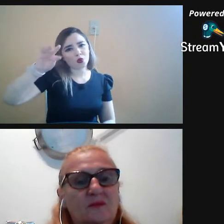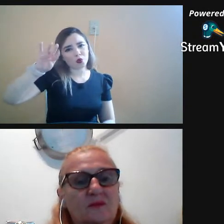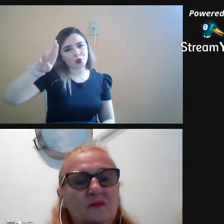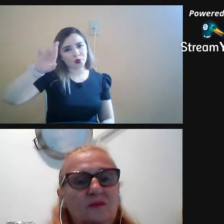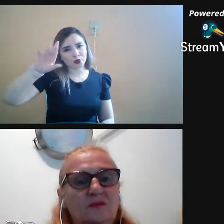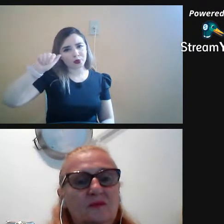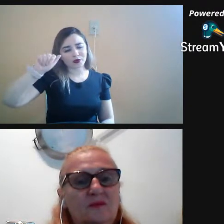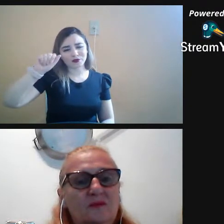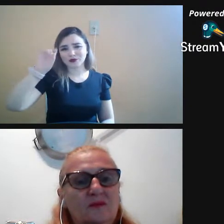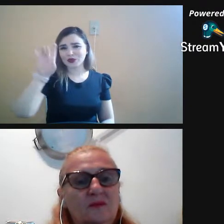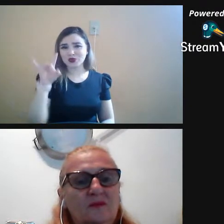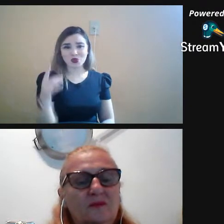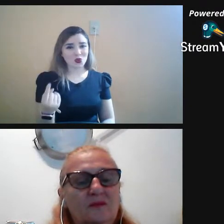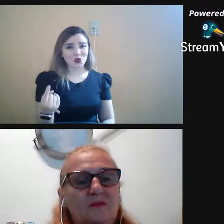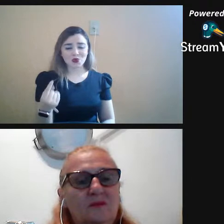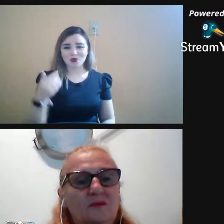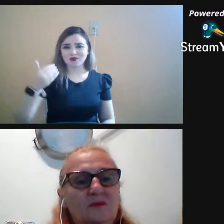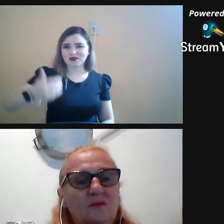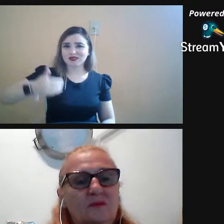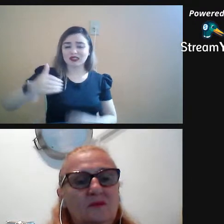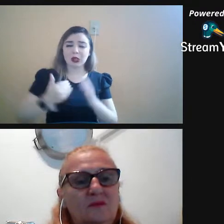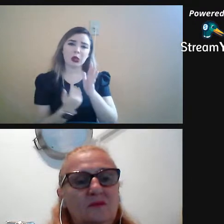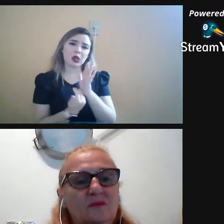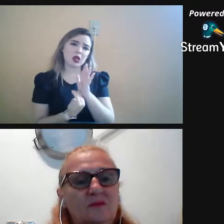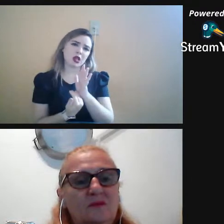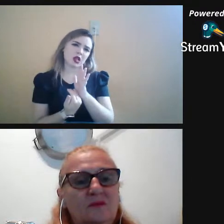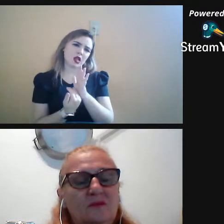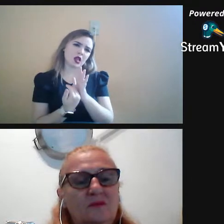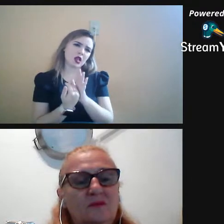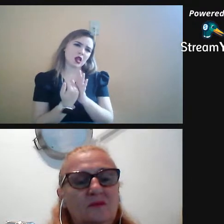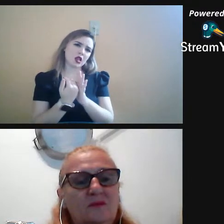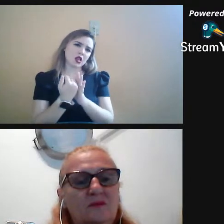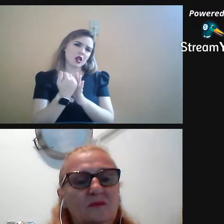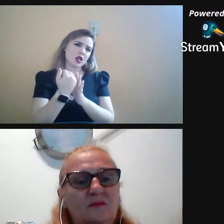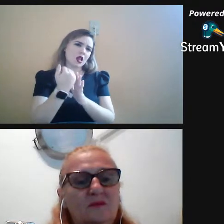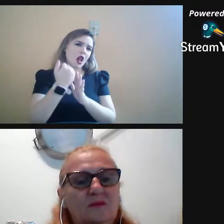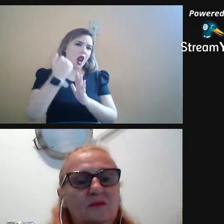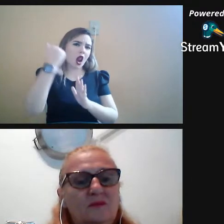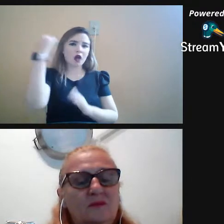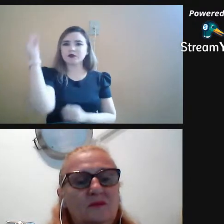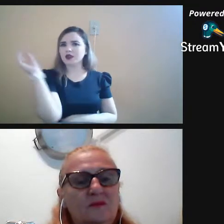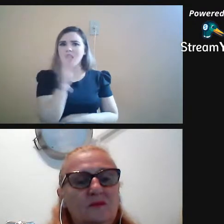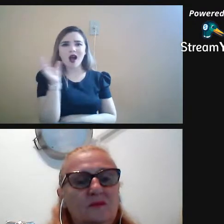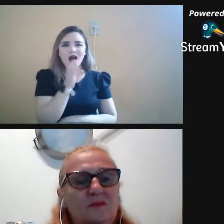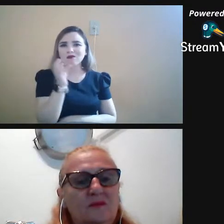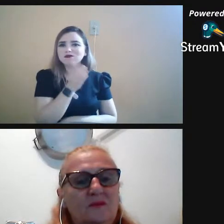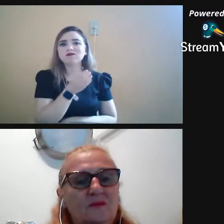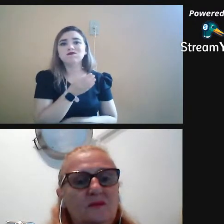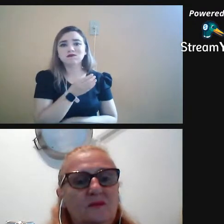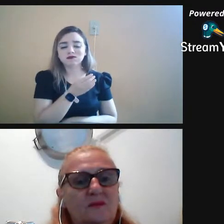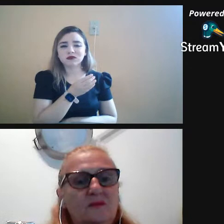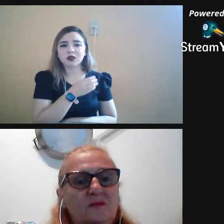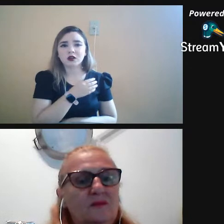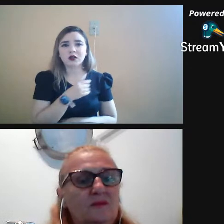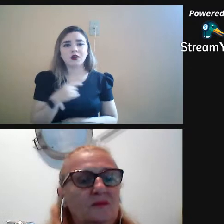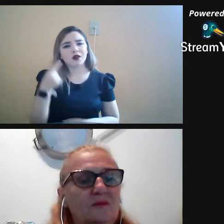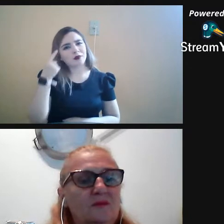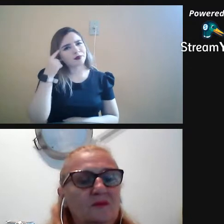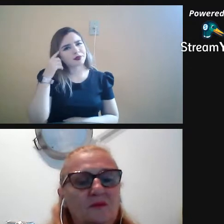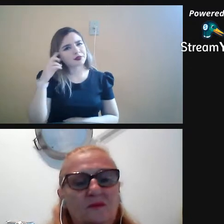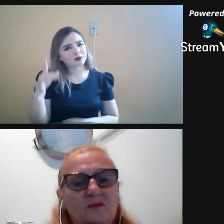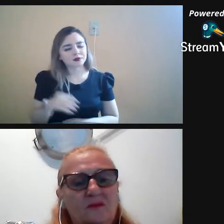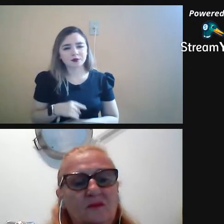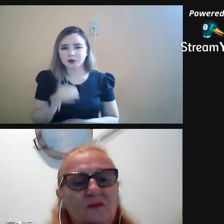uma monocultura que cresce numa velocidade absurda. Para vocês terem noção, enquanto